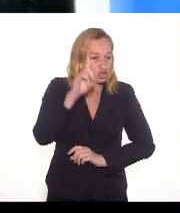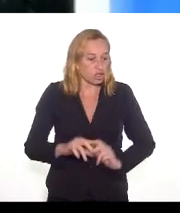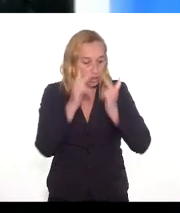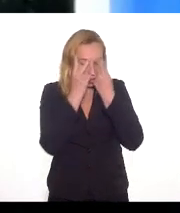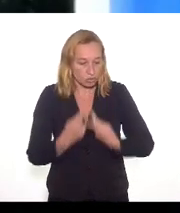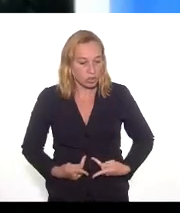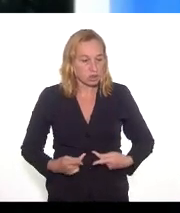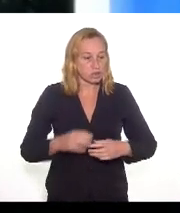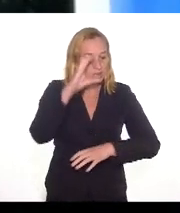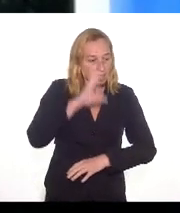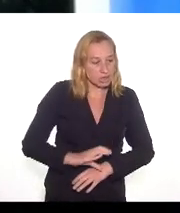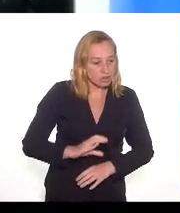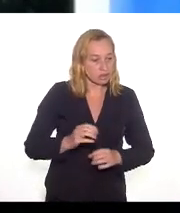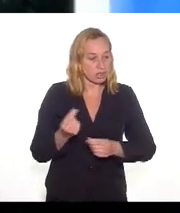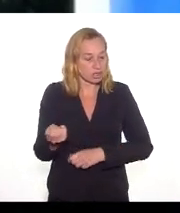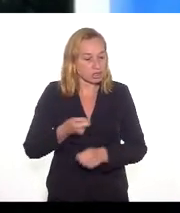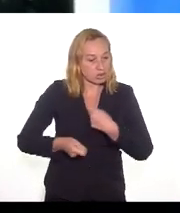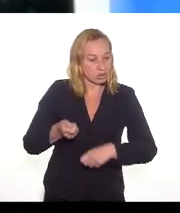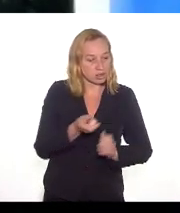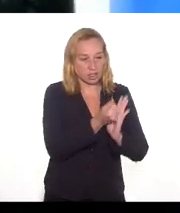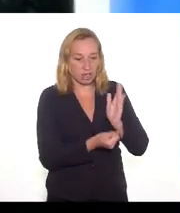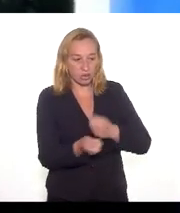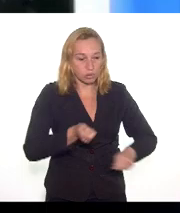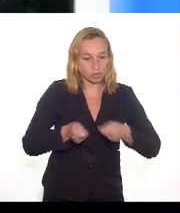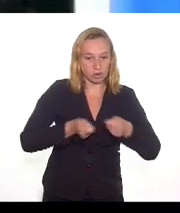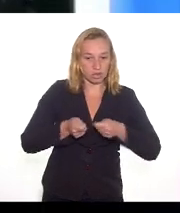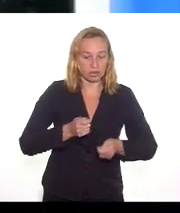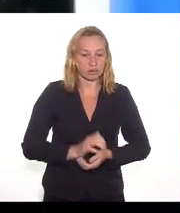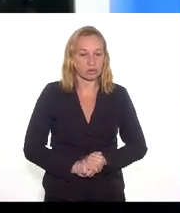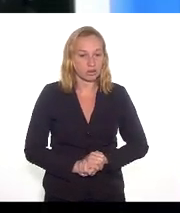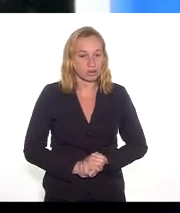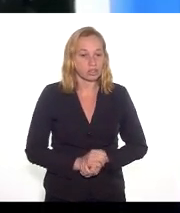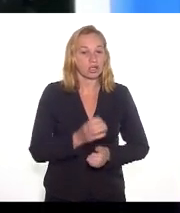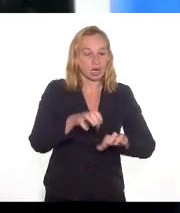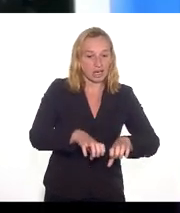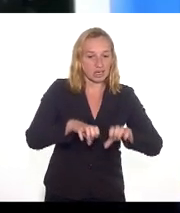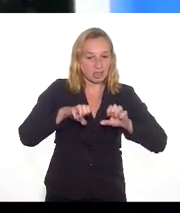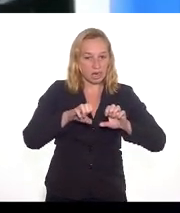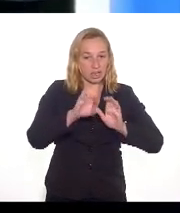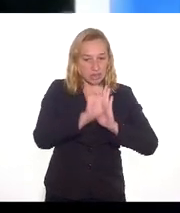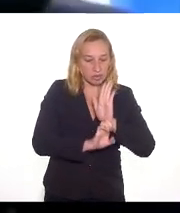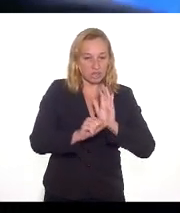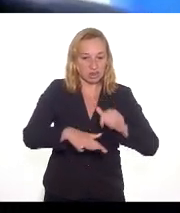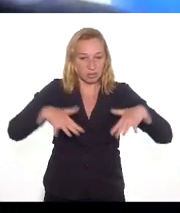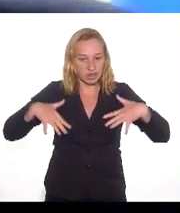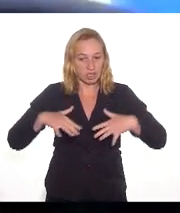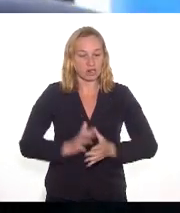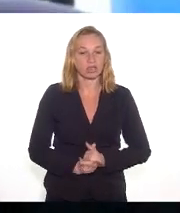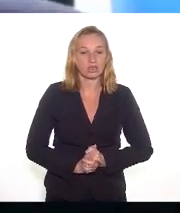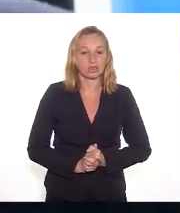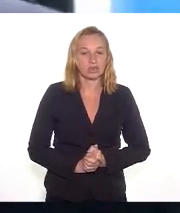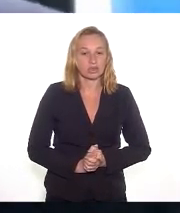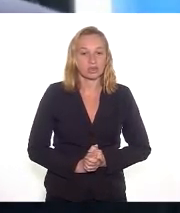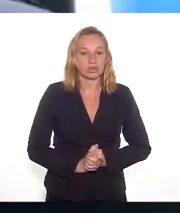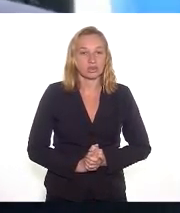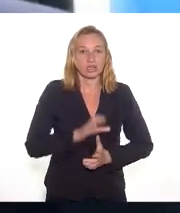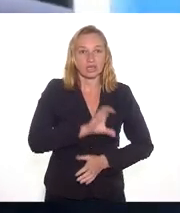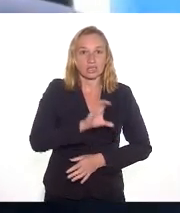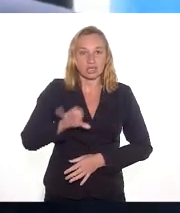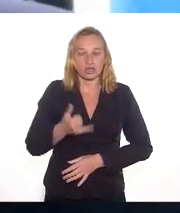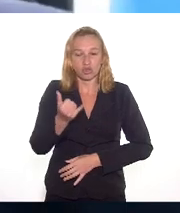e Cidadania, de Orçamento, Finanças, Fiscalização Financeira e Controle, as emendas de plenário. Para emitir parecer pela